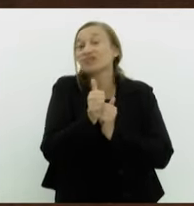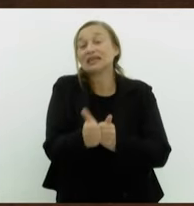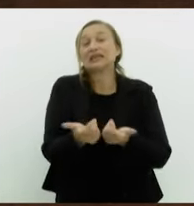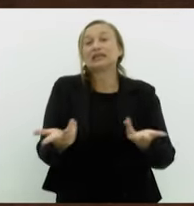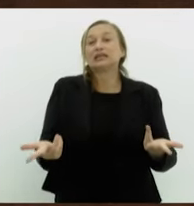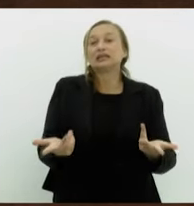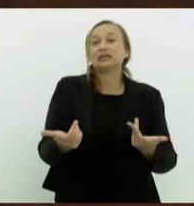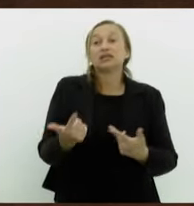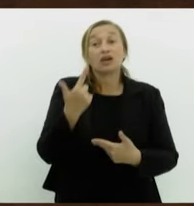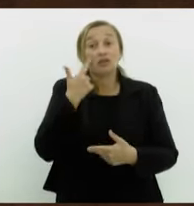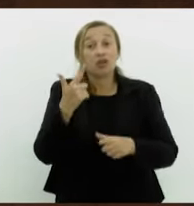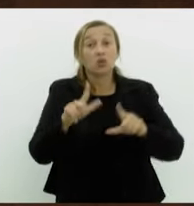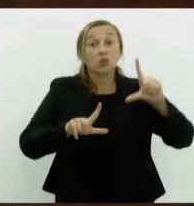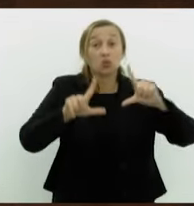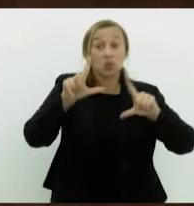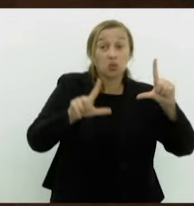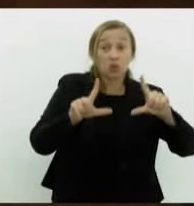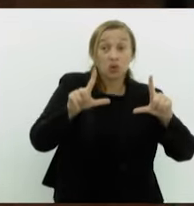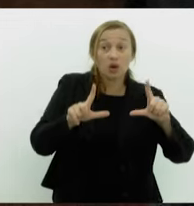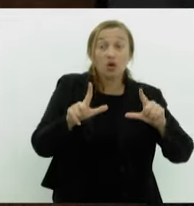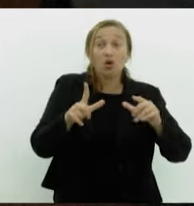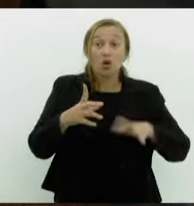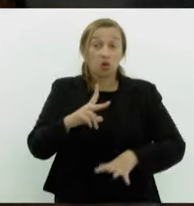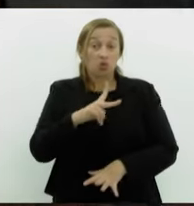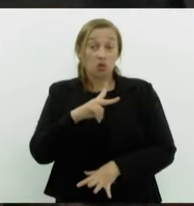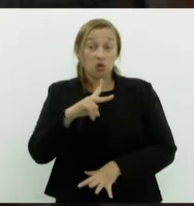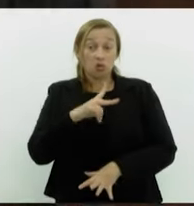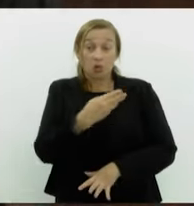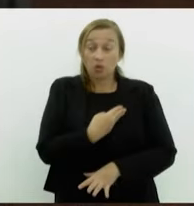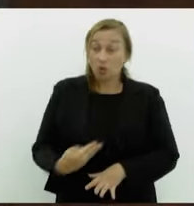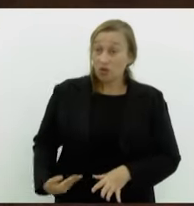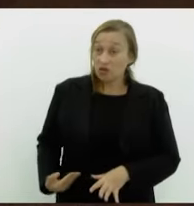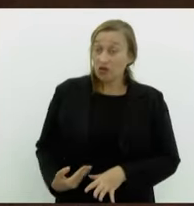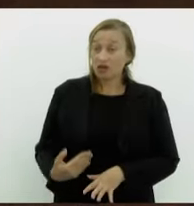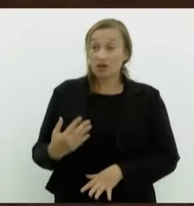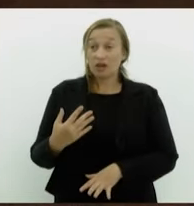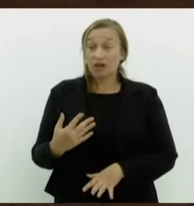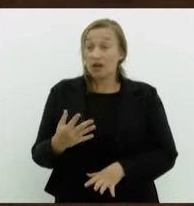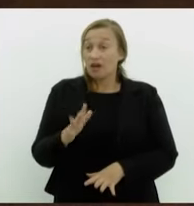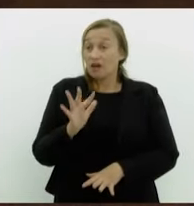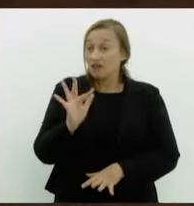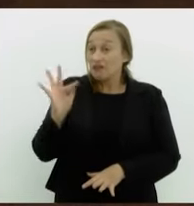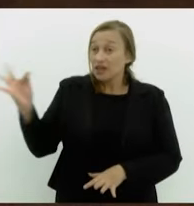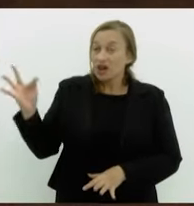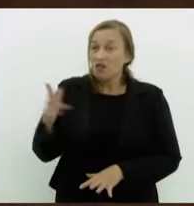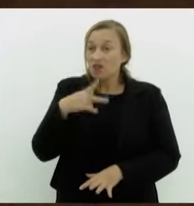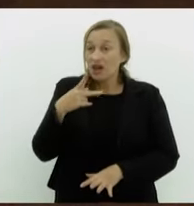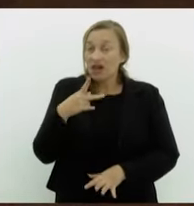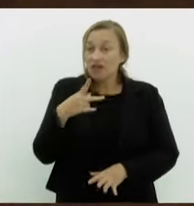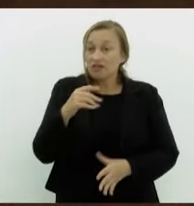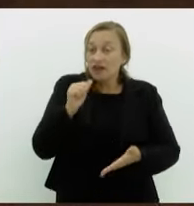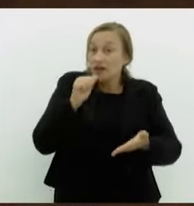a gente está acompanhando emissoras, o próprio governo federal falar que vai punir as fake news, as emissoras